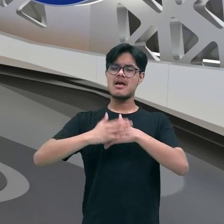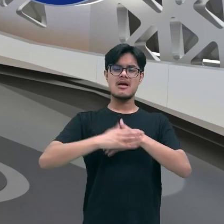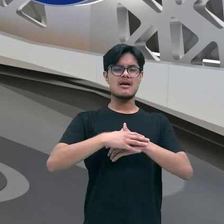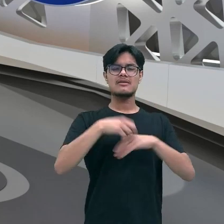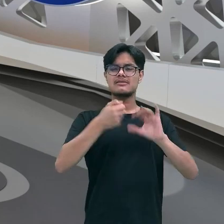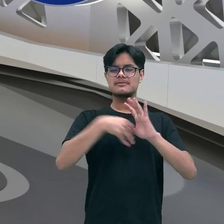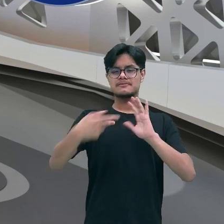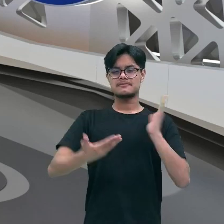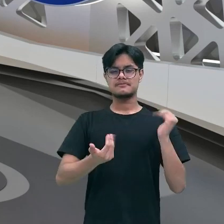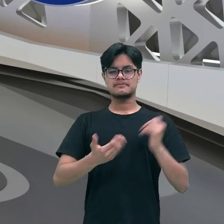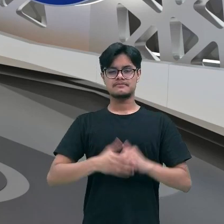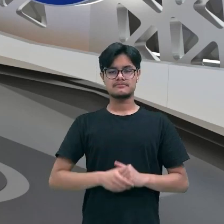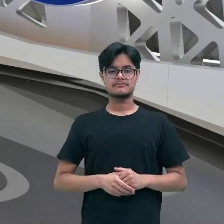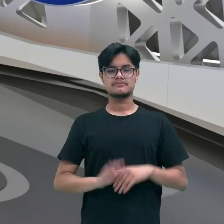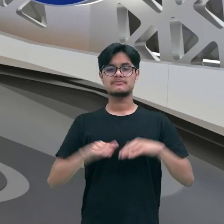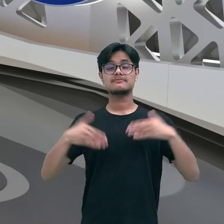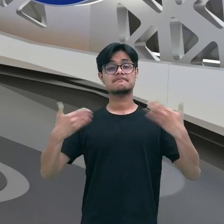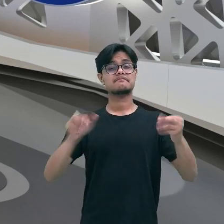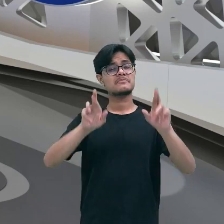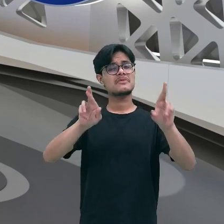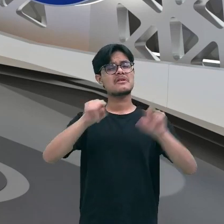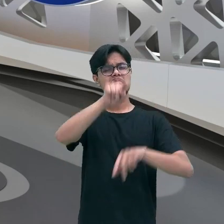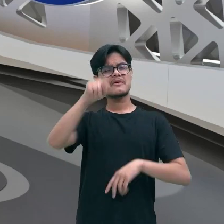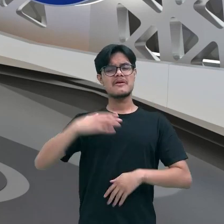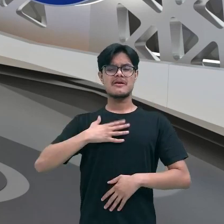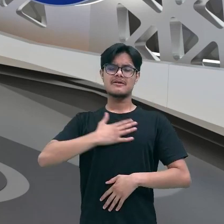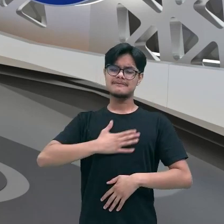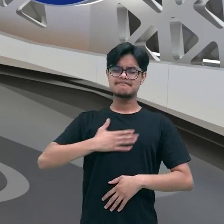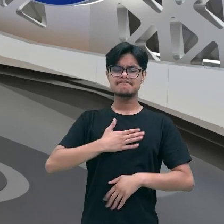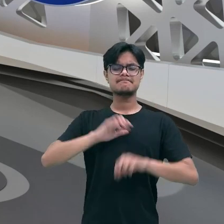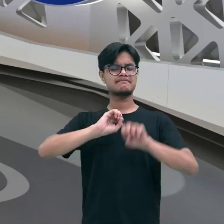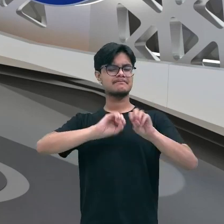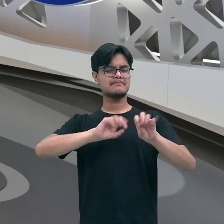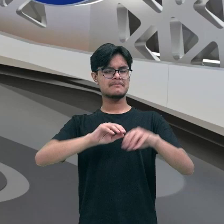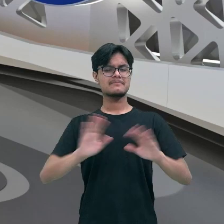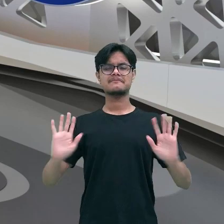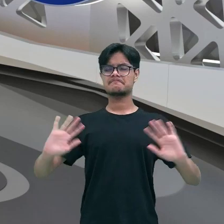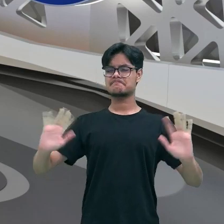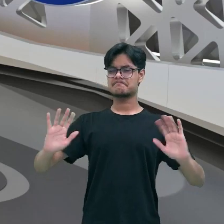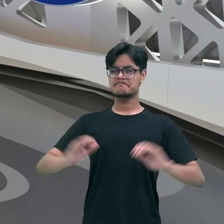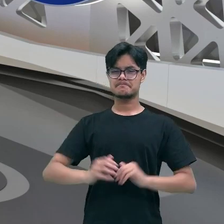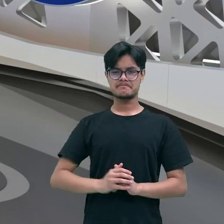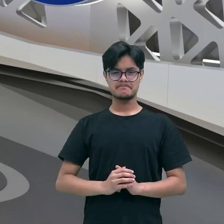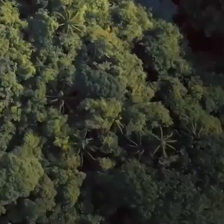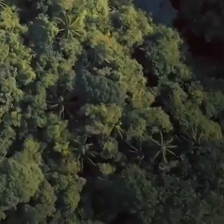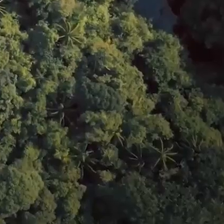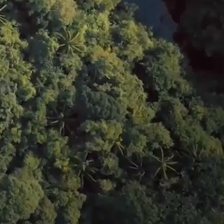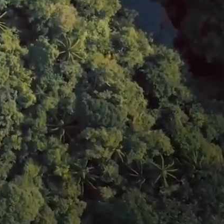própria juventude. Então, a gente espera que vocês tenham gostado da nossa aula de hoje. Até a próxima aula.